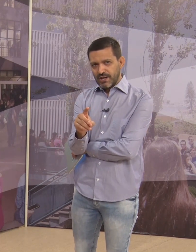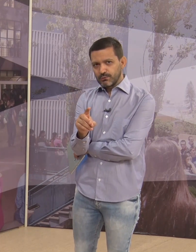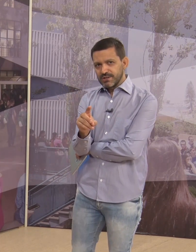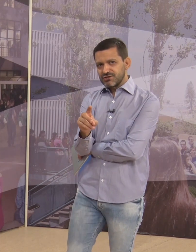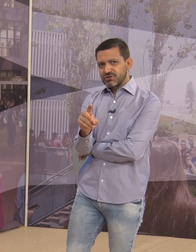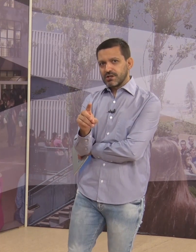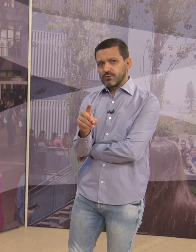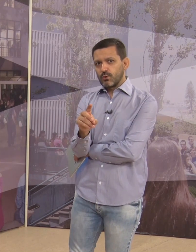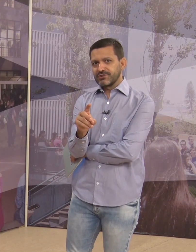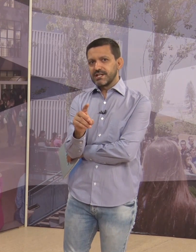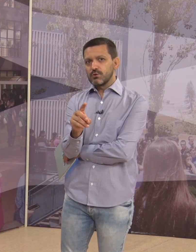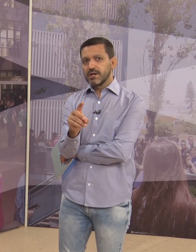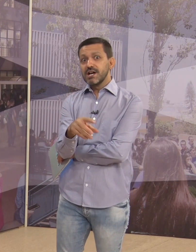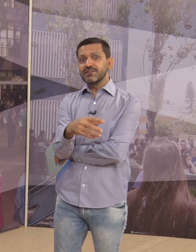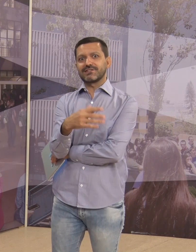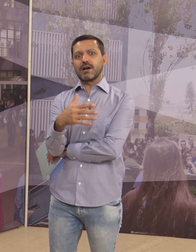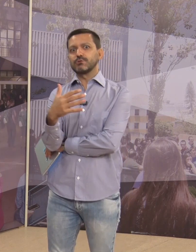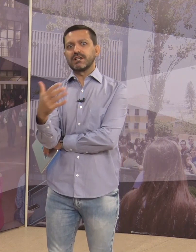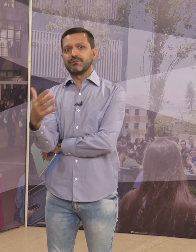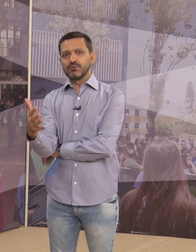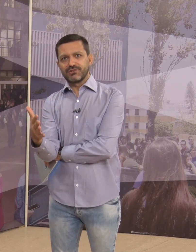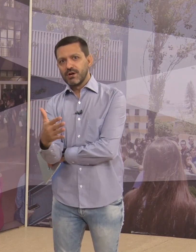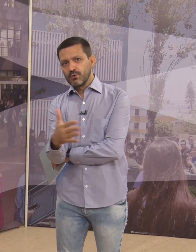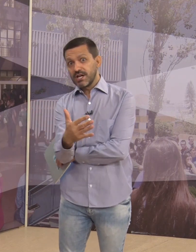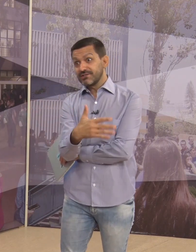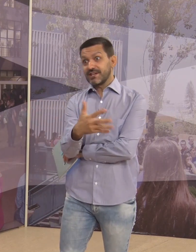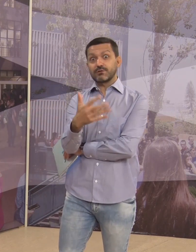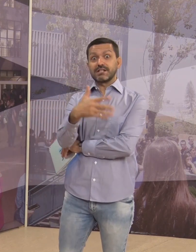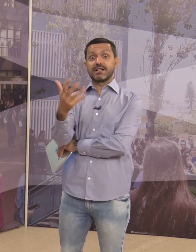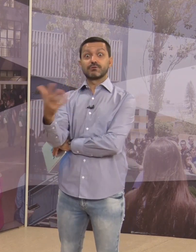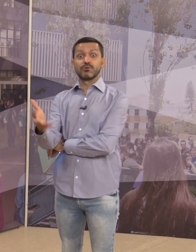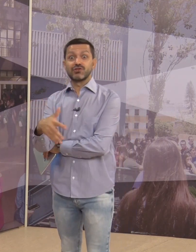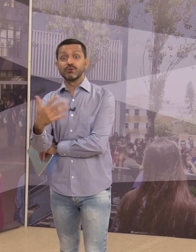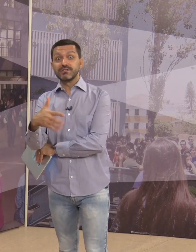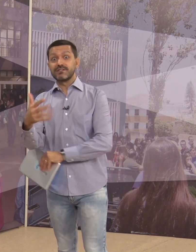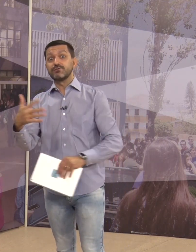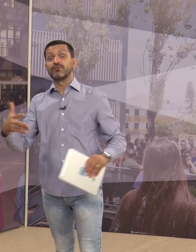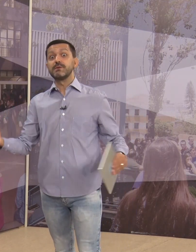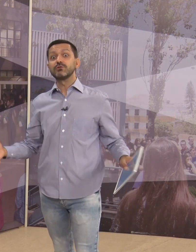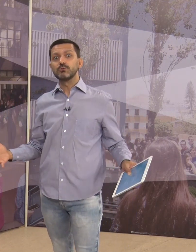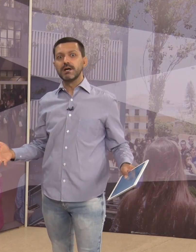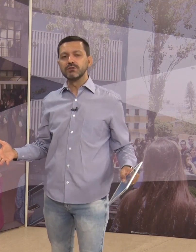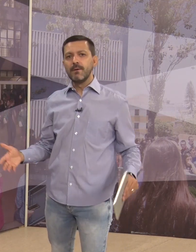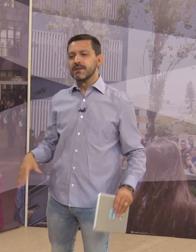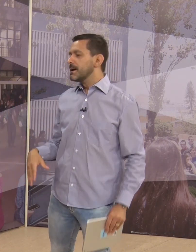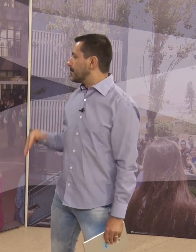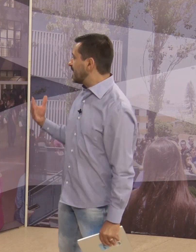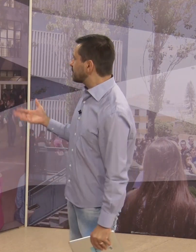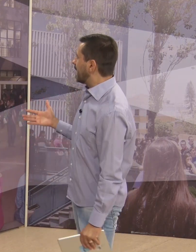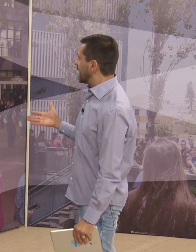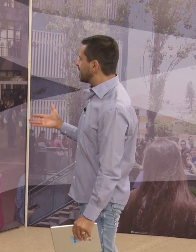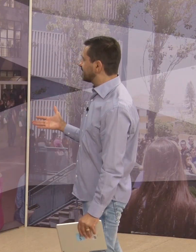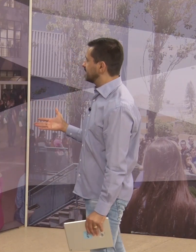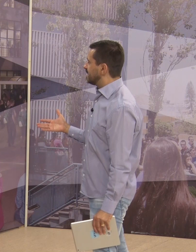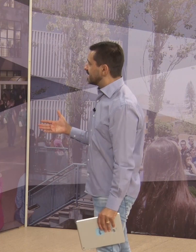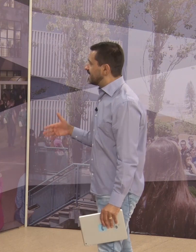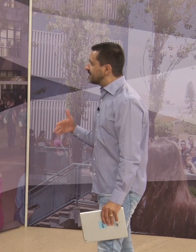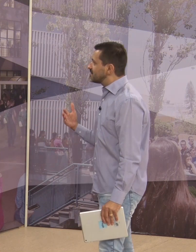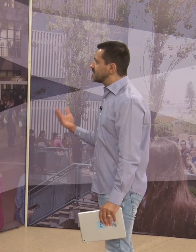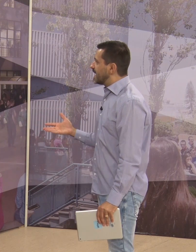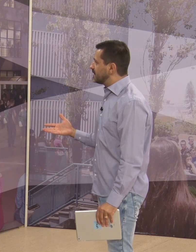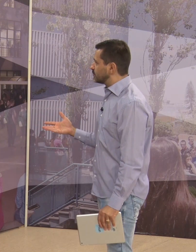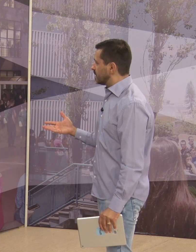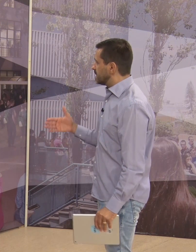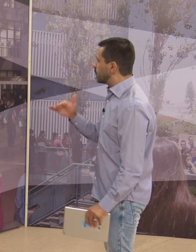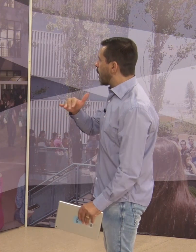O século em que a gente considera o grande século da evolução, o grande século da tecnologia, do desenvolvimento humano, mas parece que